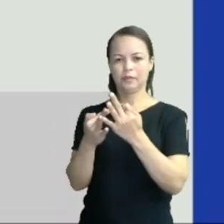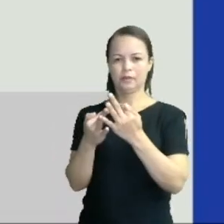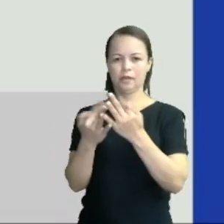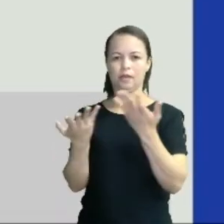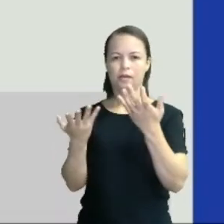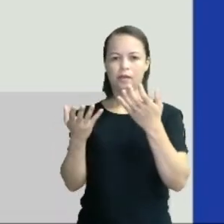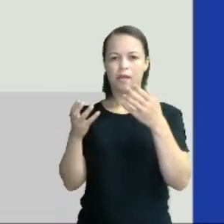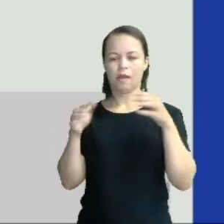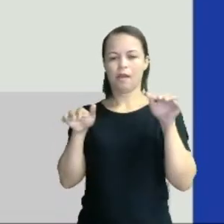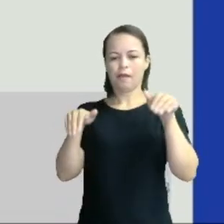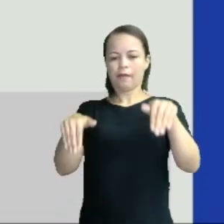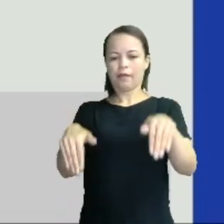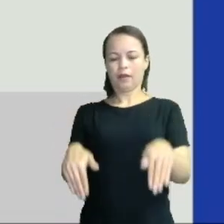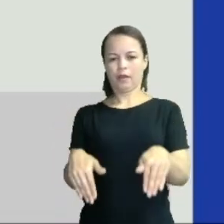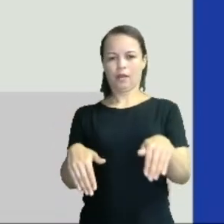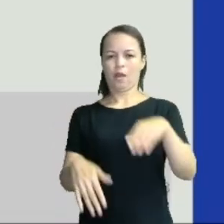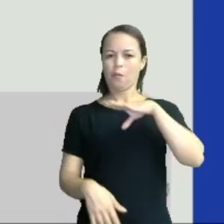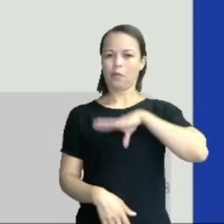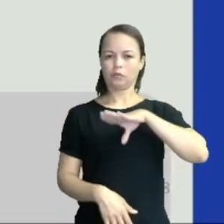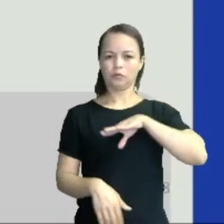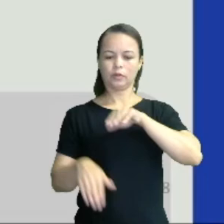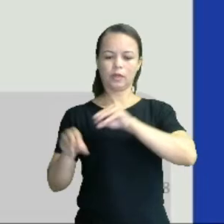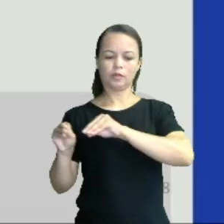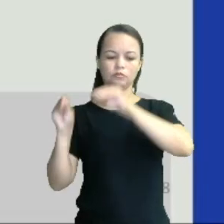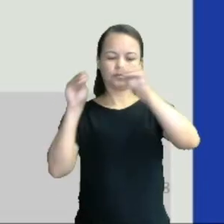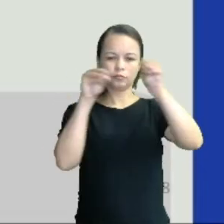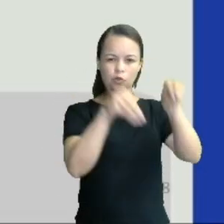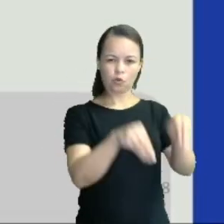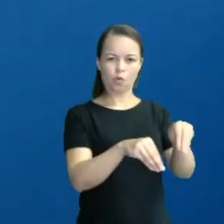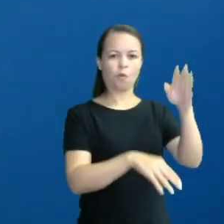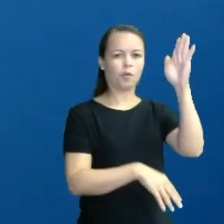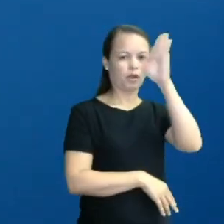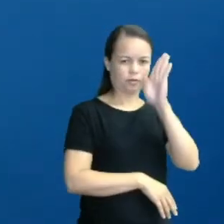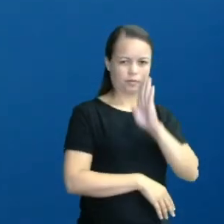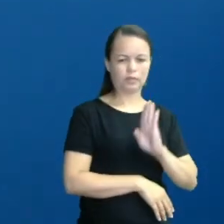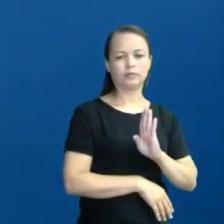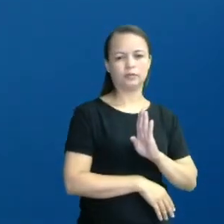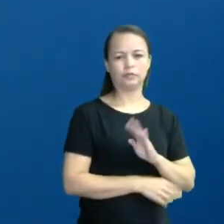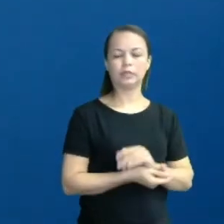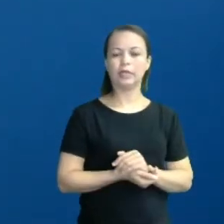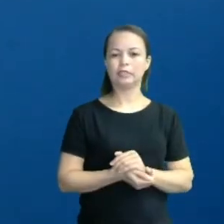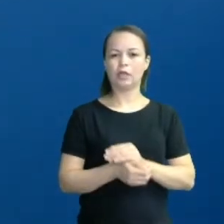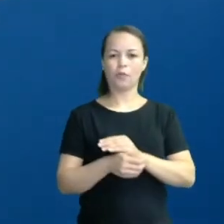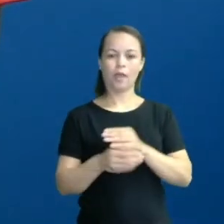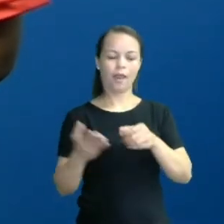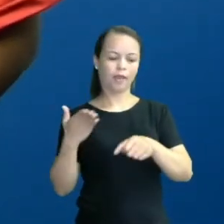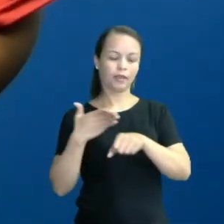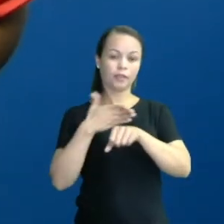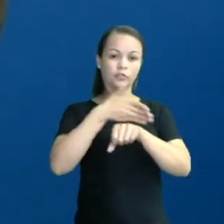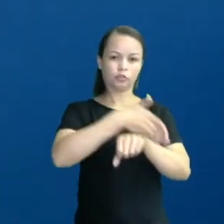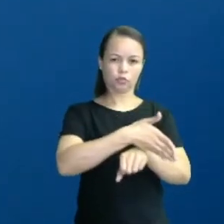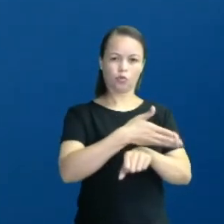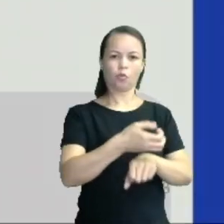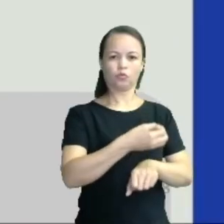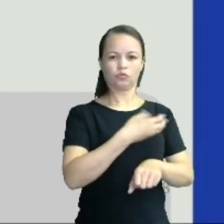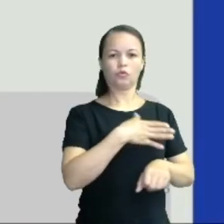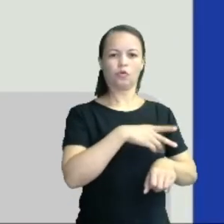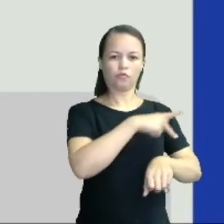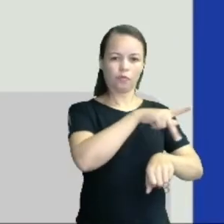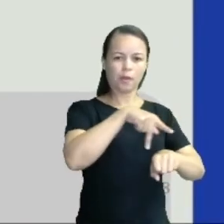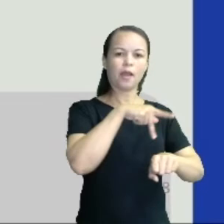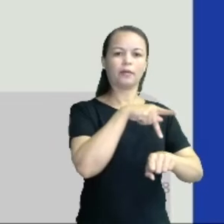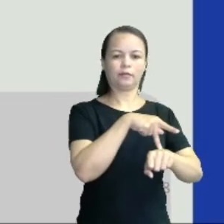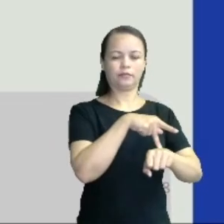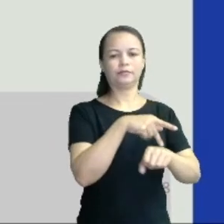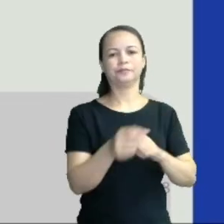portuguesa imigrou para o Brasil. Quer dizer, ela entrou num novo país. E o outro aqui,